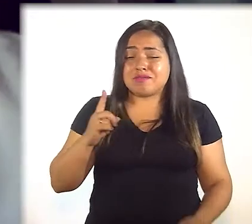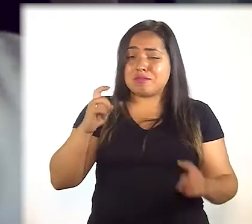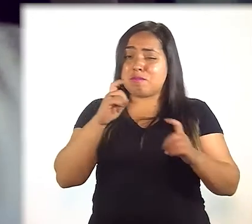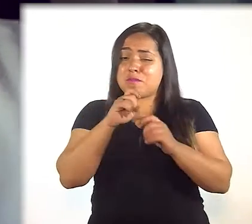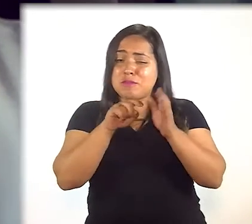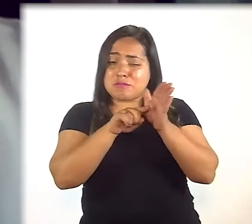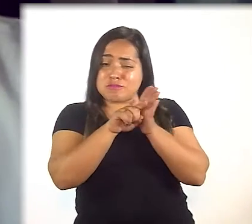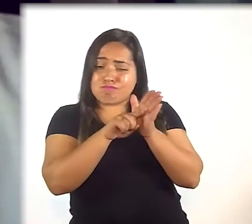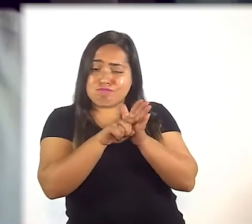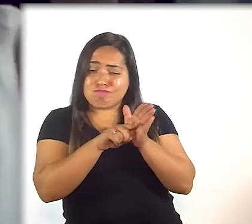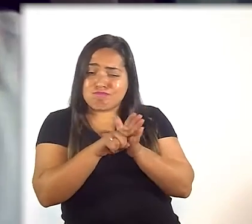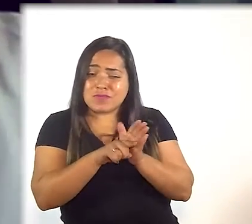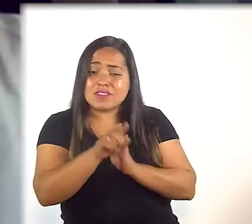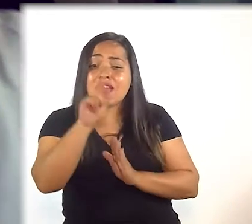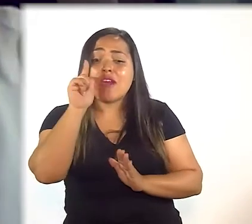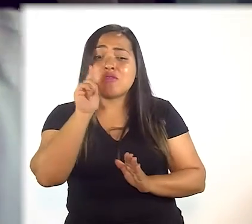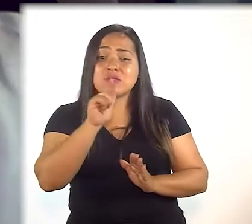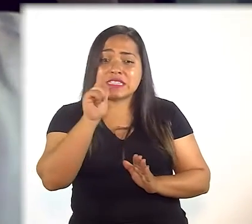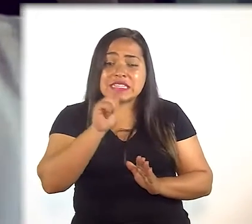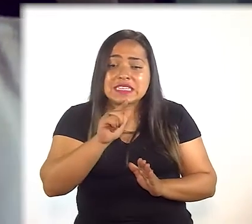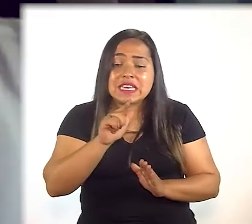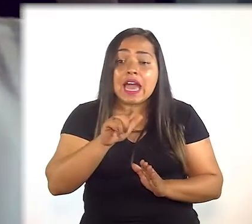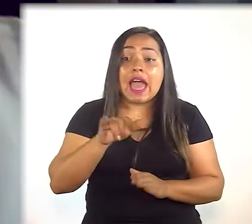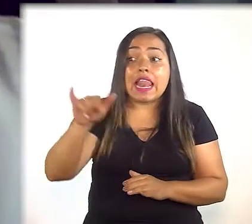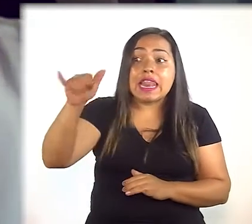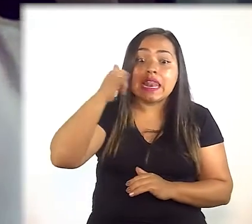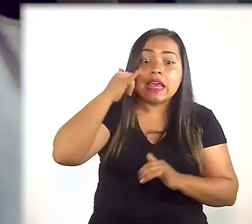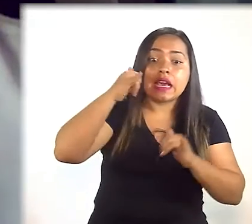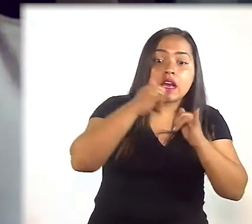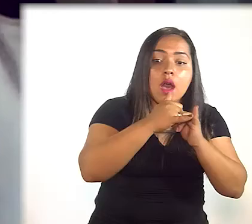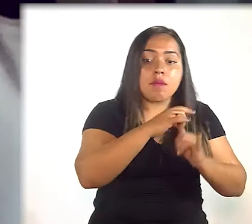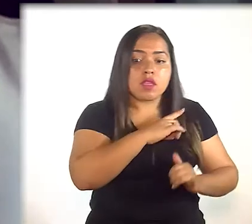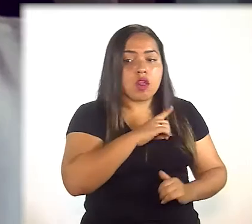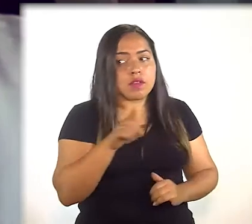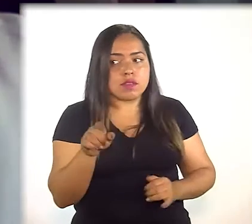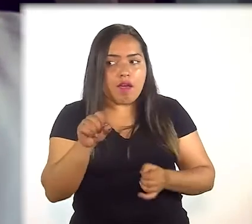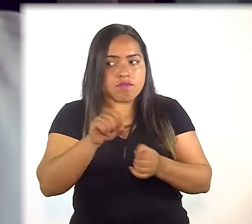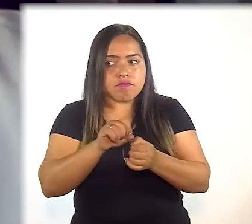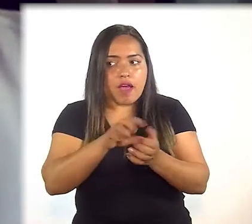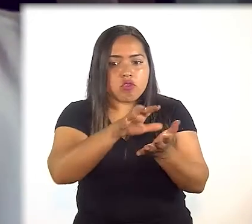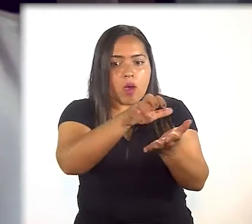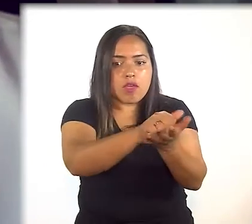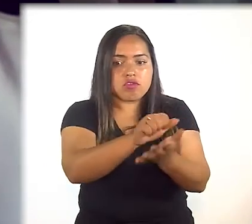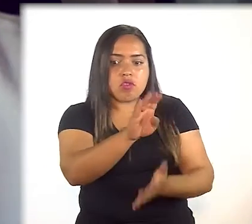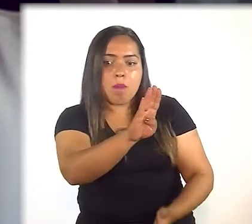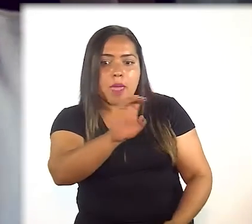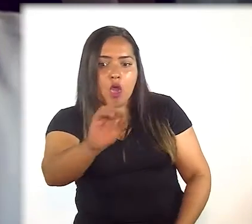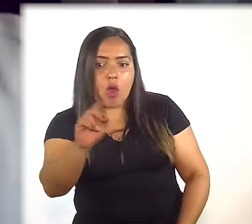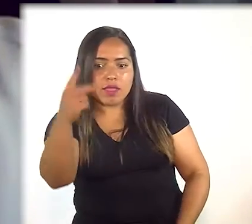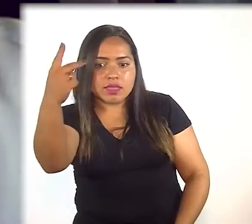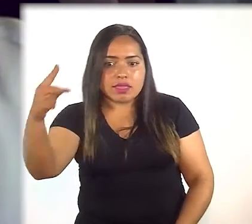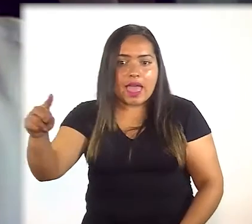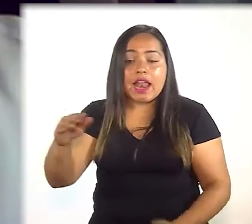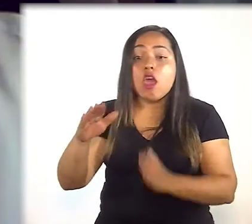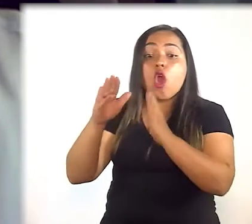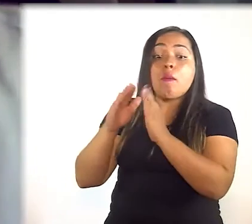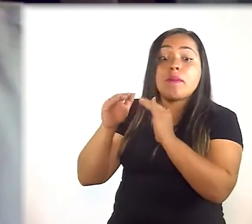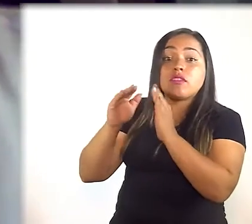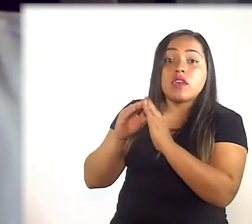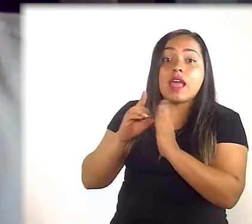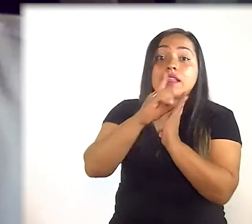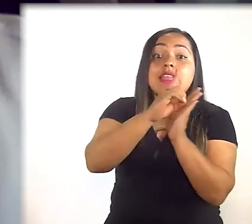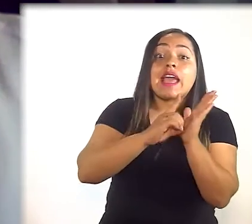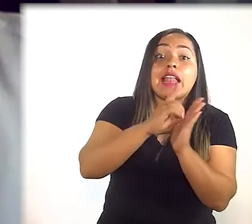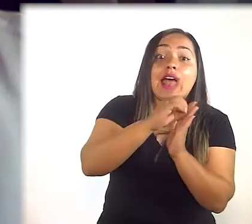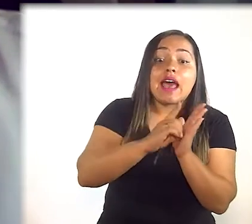me angustia demais. Então o que nós fizemos? Eu falei, a senhora vai à delegacia. Aí ela foi à delegacia, teve dificuldade.